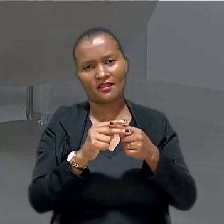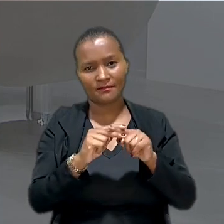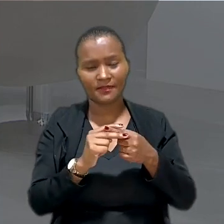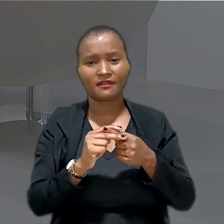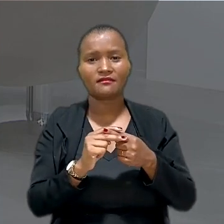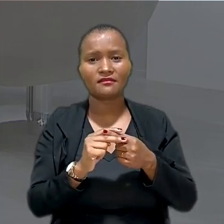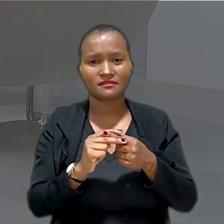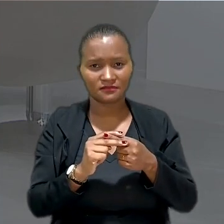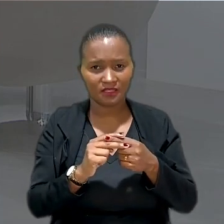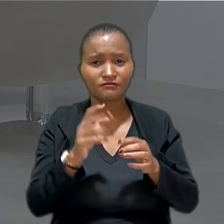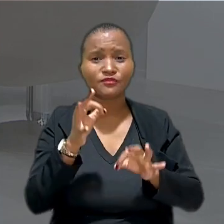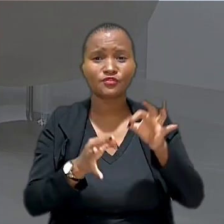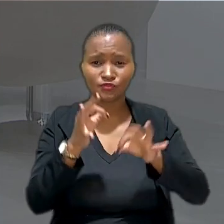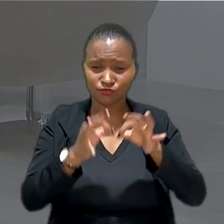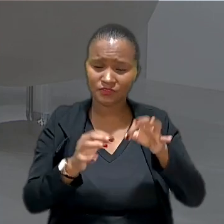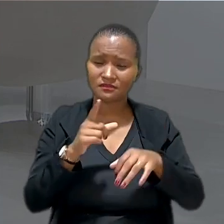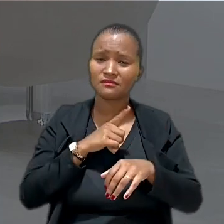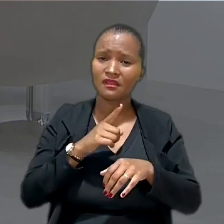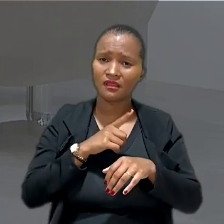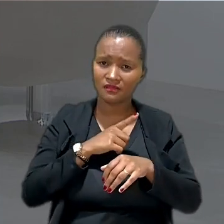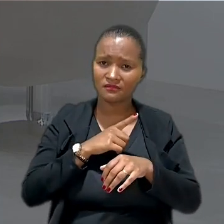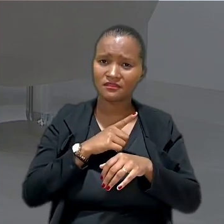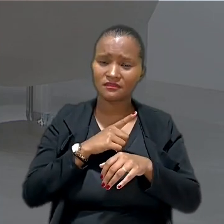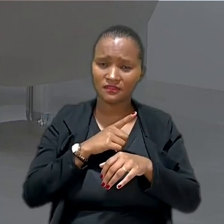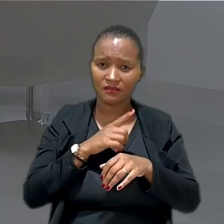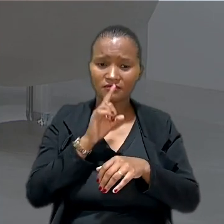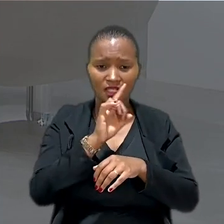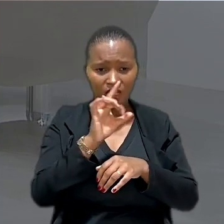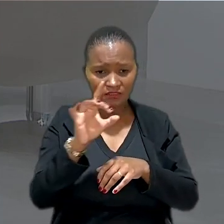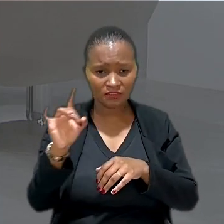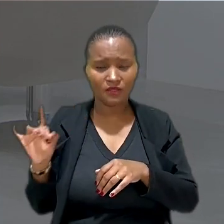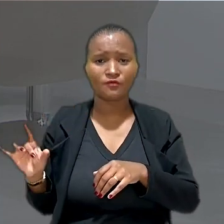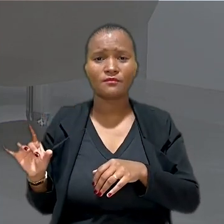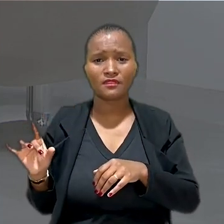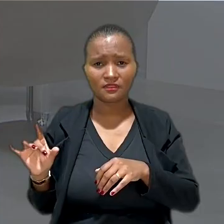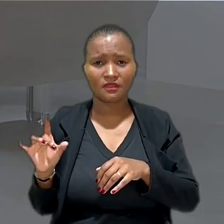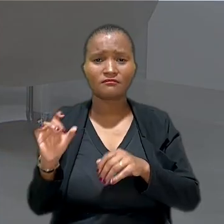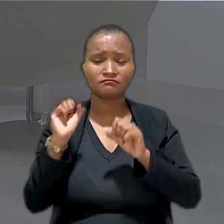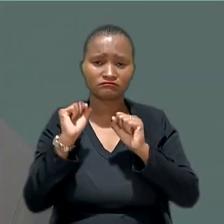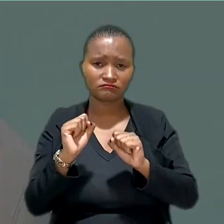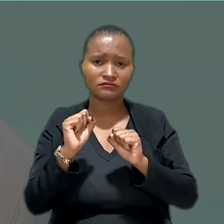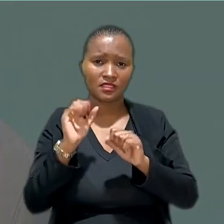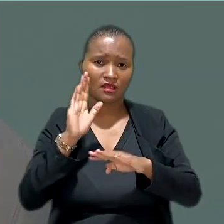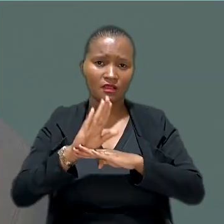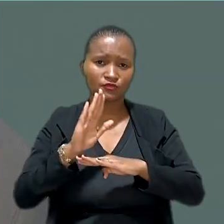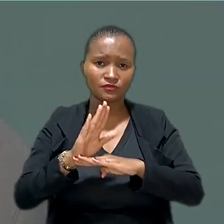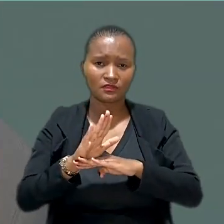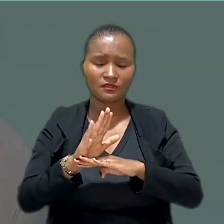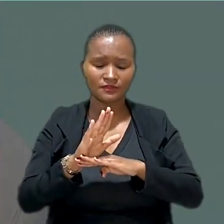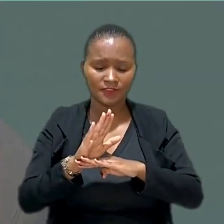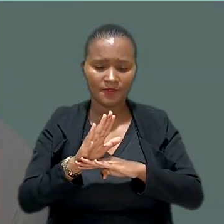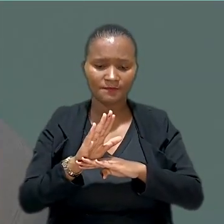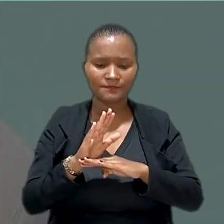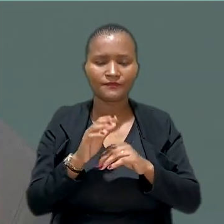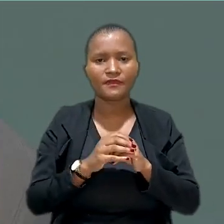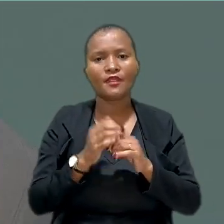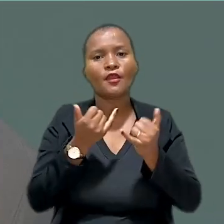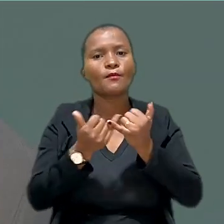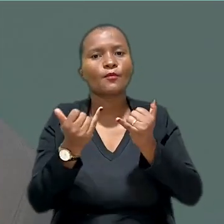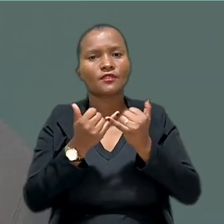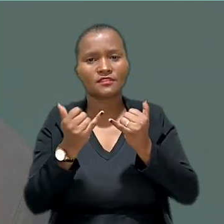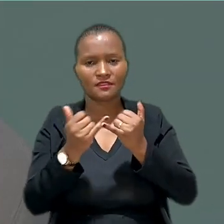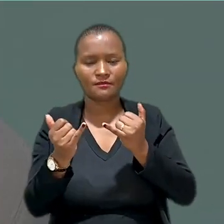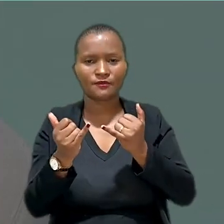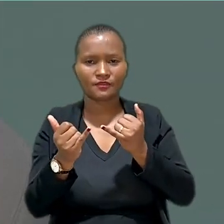o juiz de primeiro grau tem ao seu dispor, cada uma procurando atingir uma finalidade. Por exemplo, nós